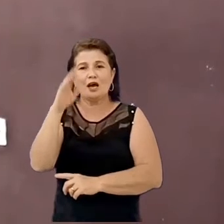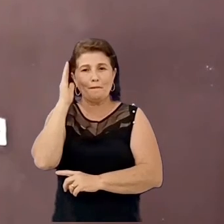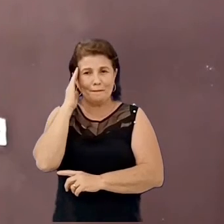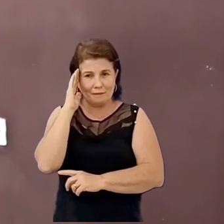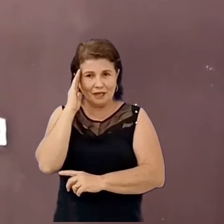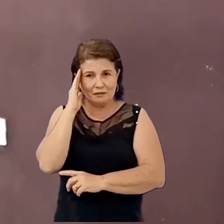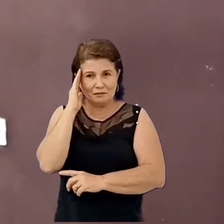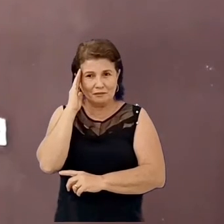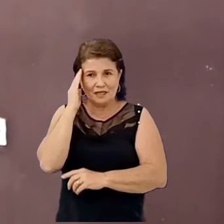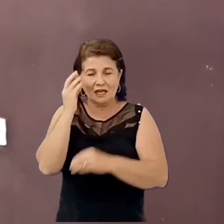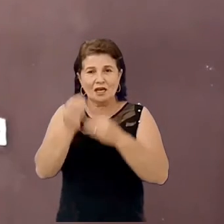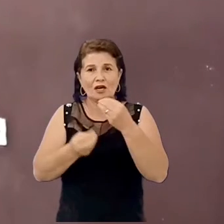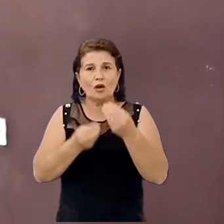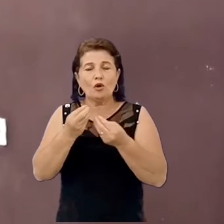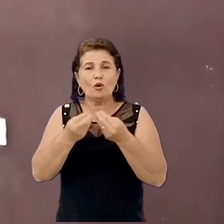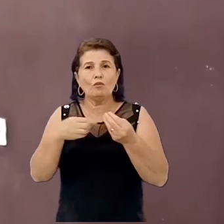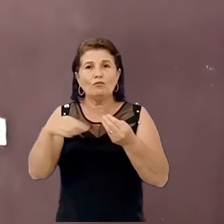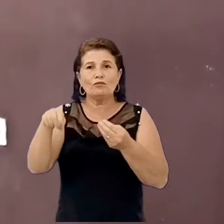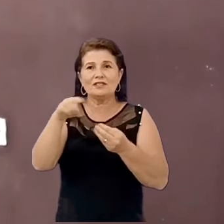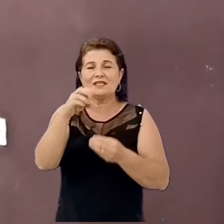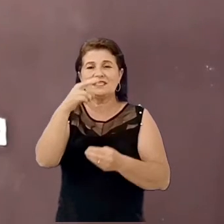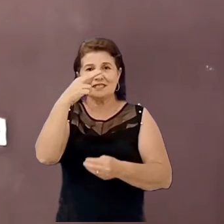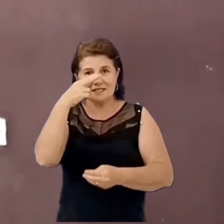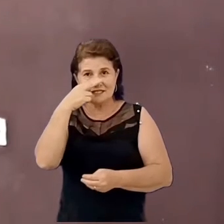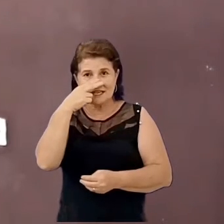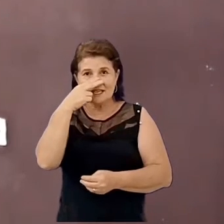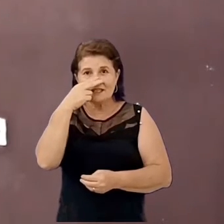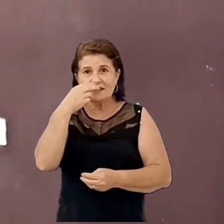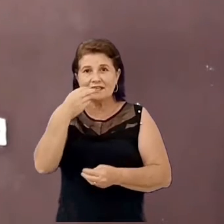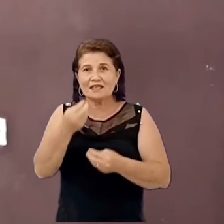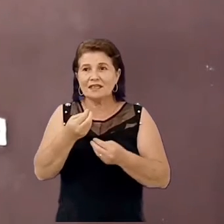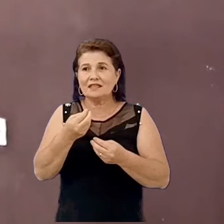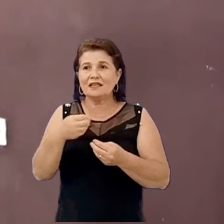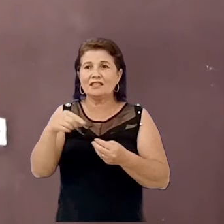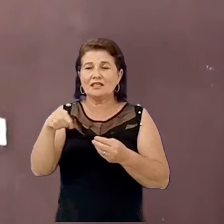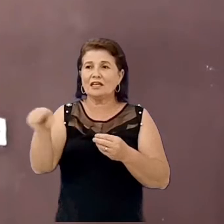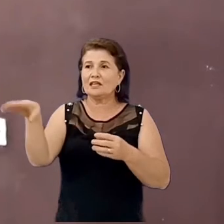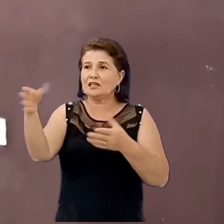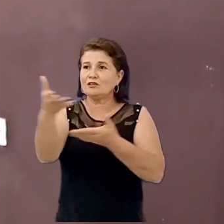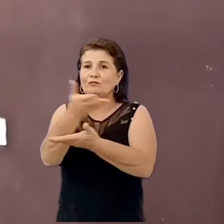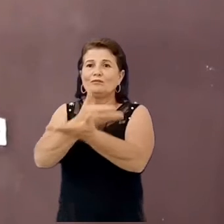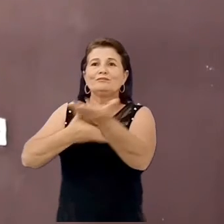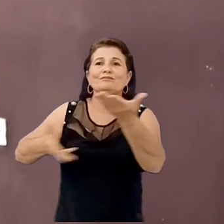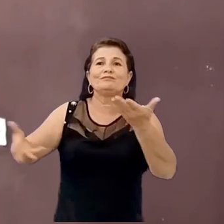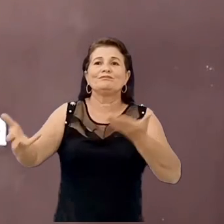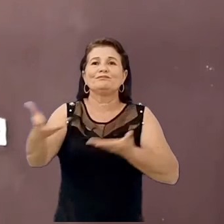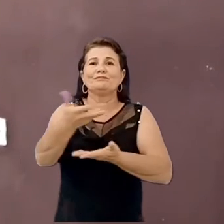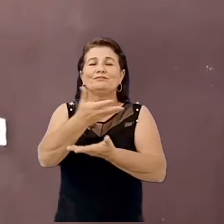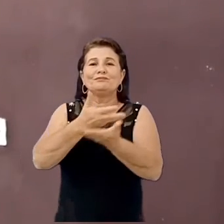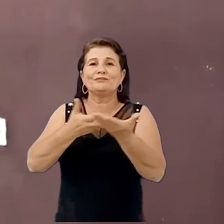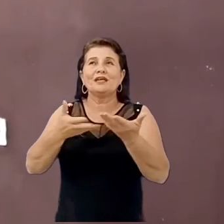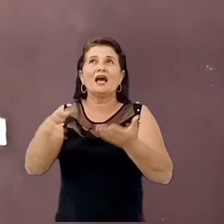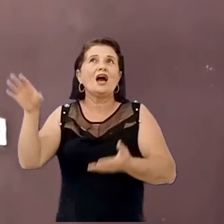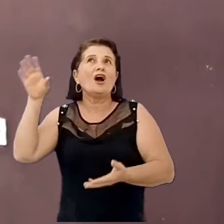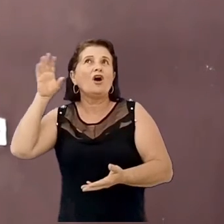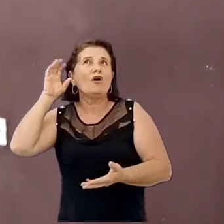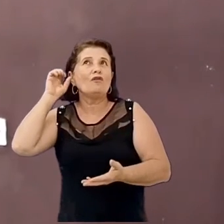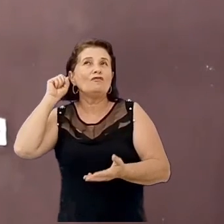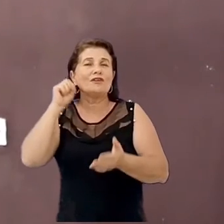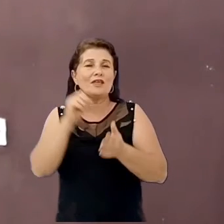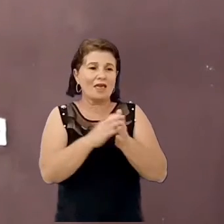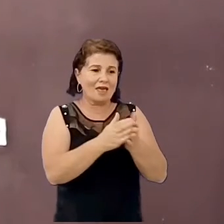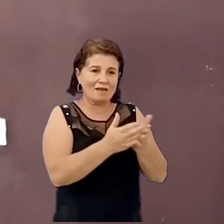É possível que você, cristão, esteja aqui no nosso meio, escutando essa